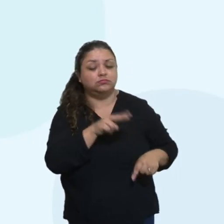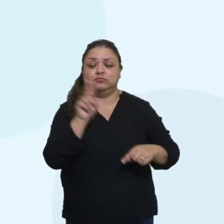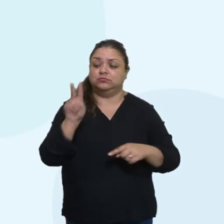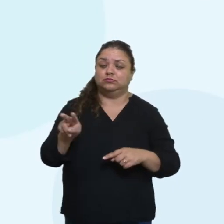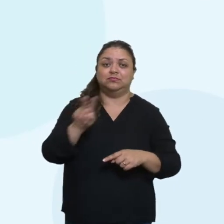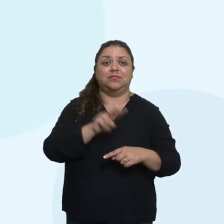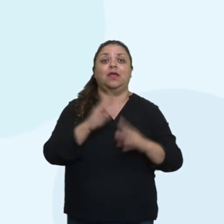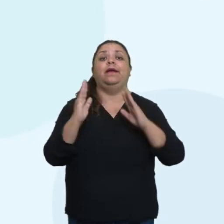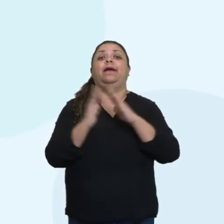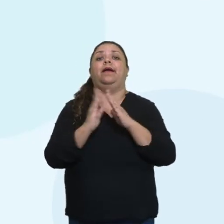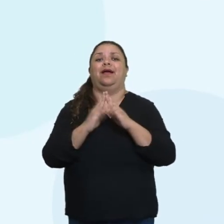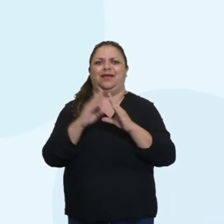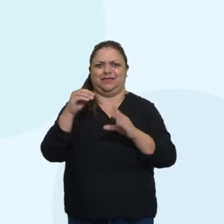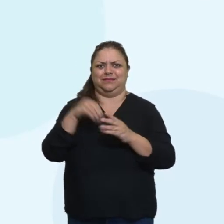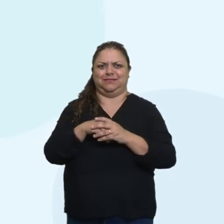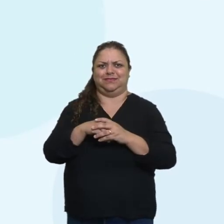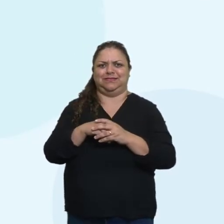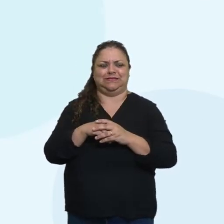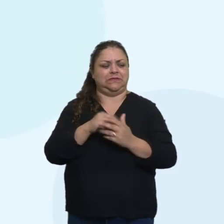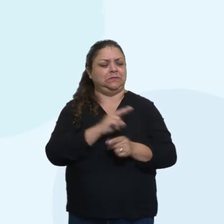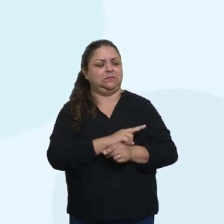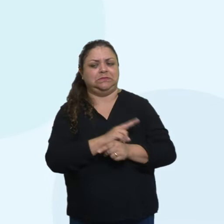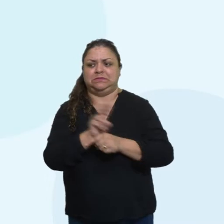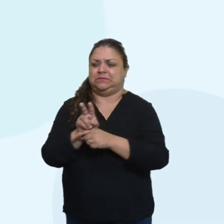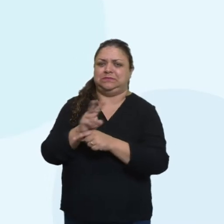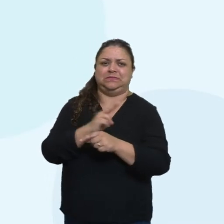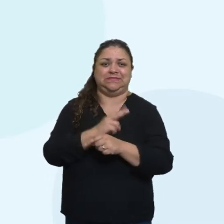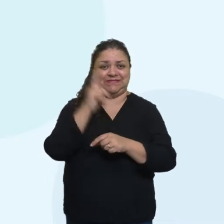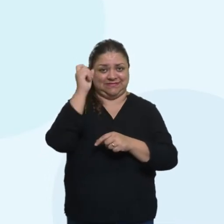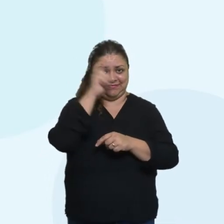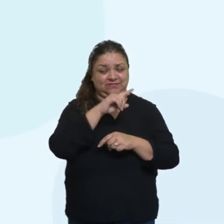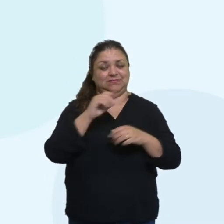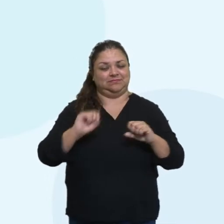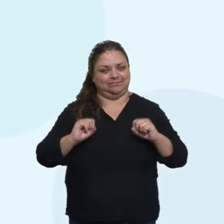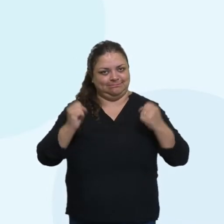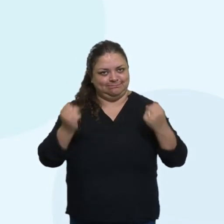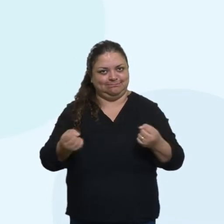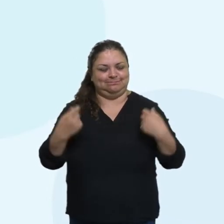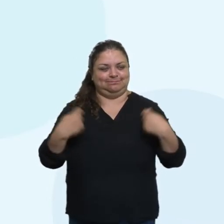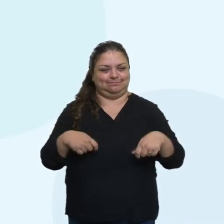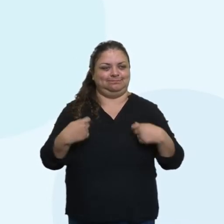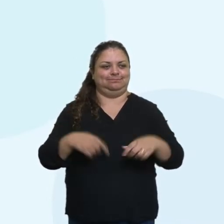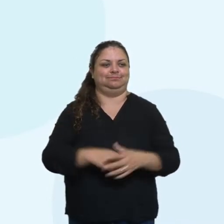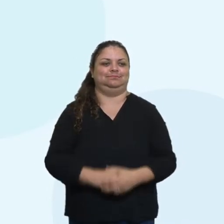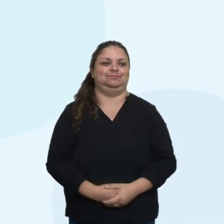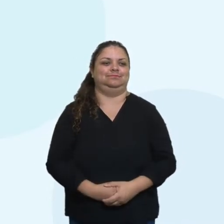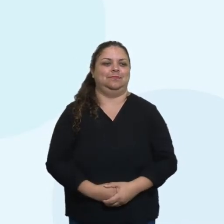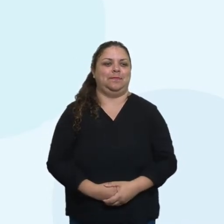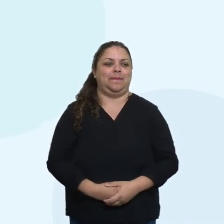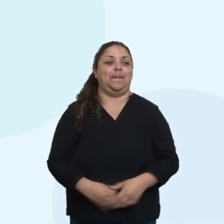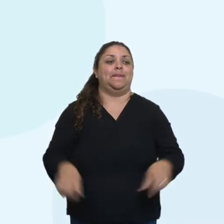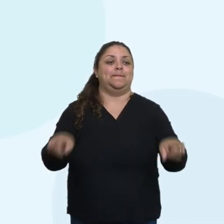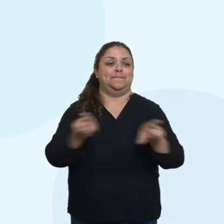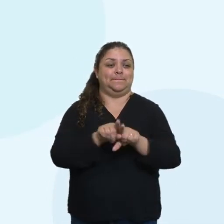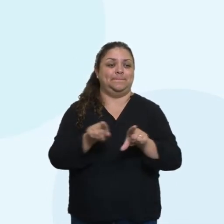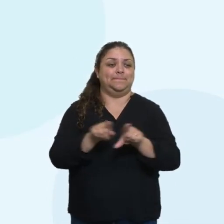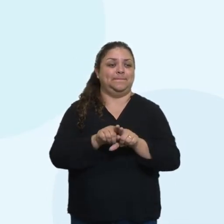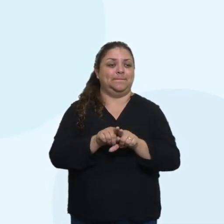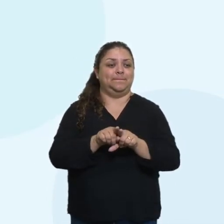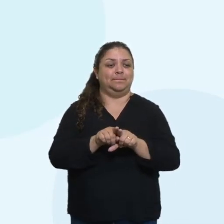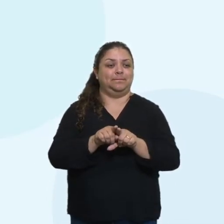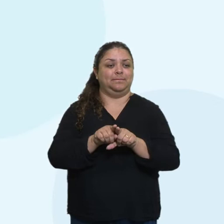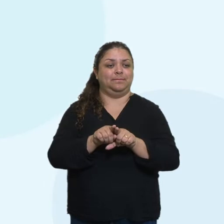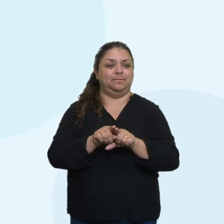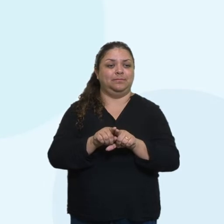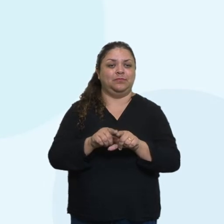mesa em casa essa persistência ela pode ter diminuído Eu imagino E aí nós temos também os desafios relacionados às